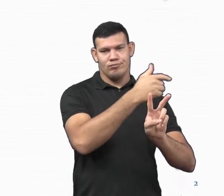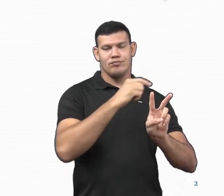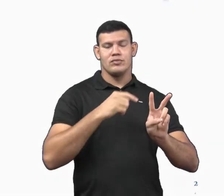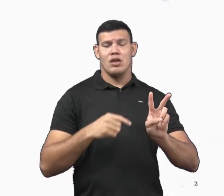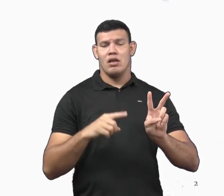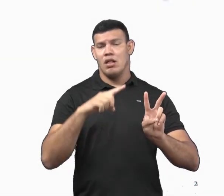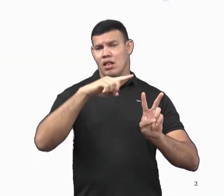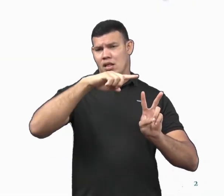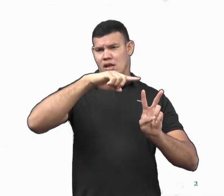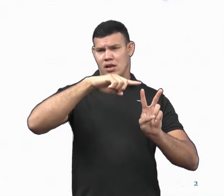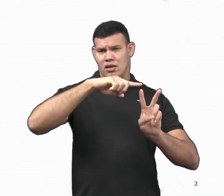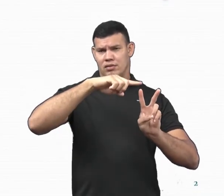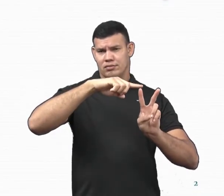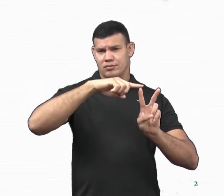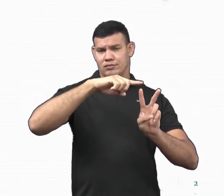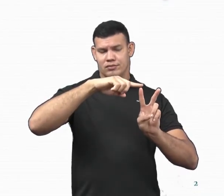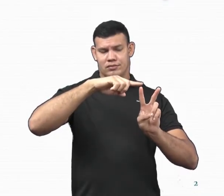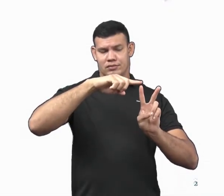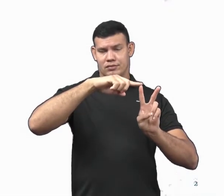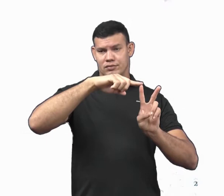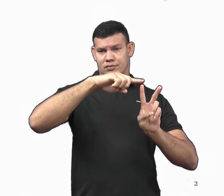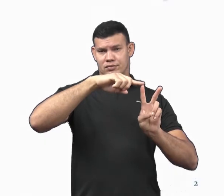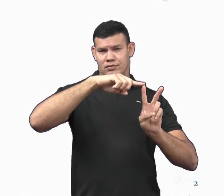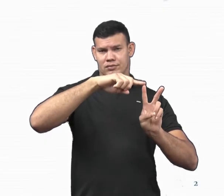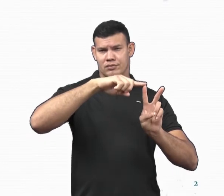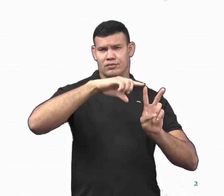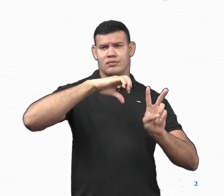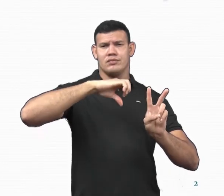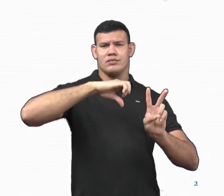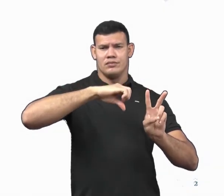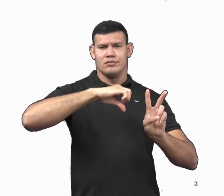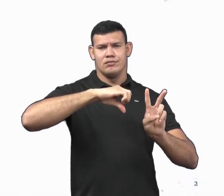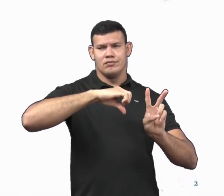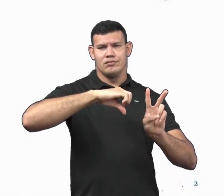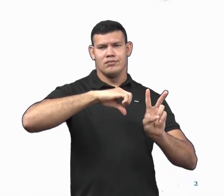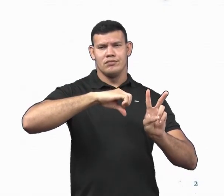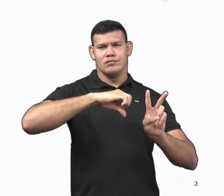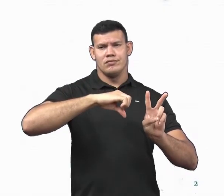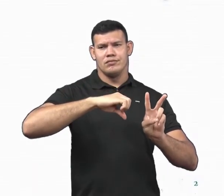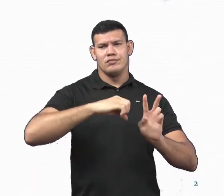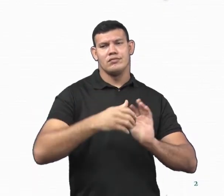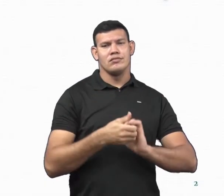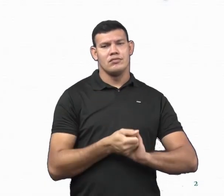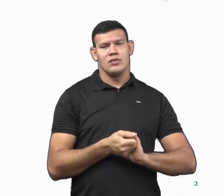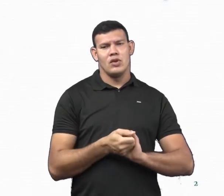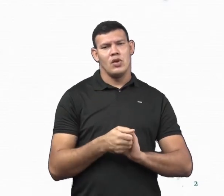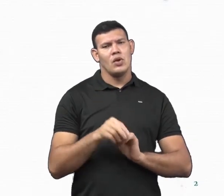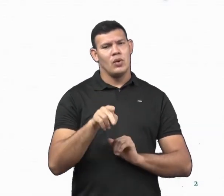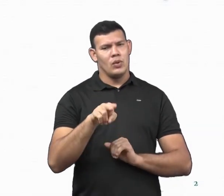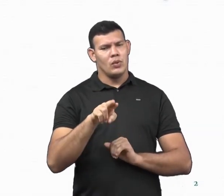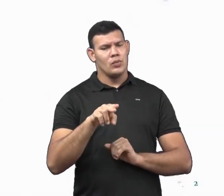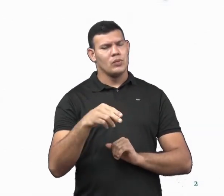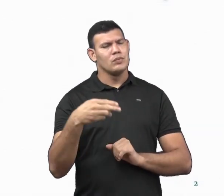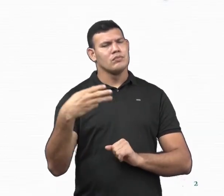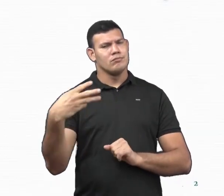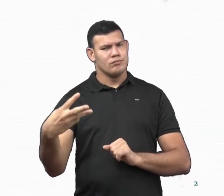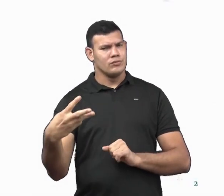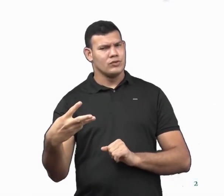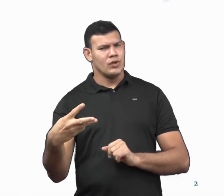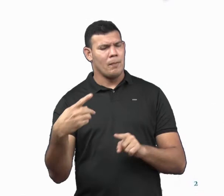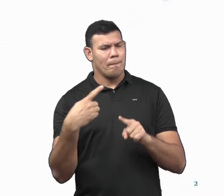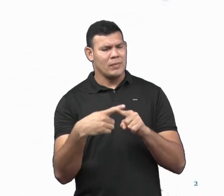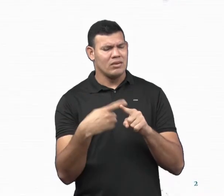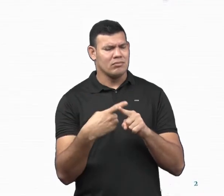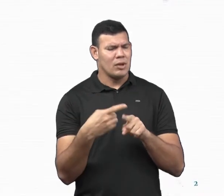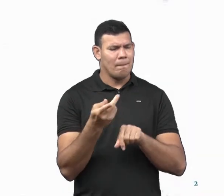temos a raiz quadrada, e nesse caso de 9. Vai dar 3. Como que eu sei que é 3? Porque eu tenho que